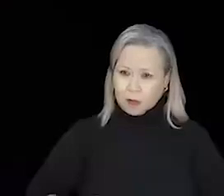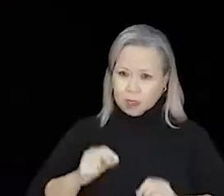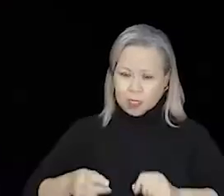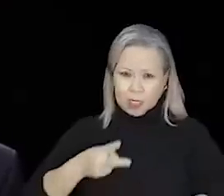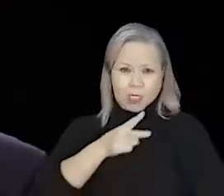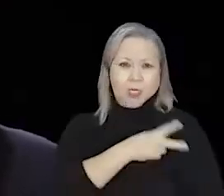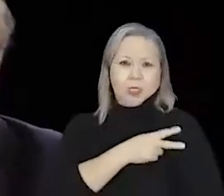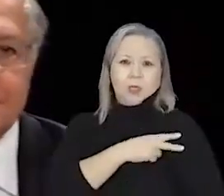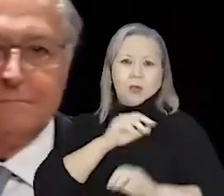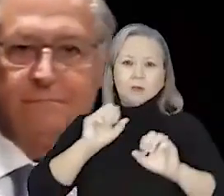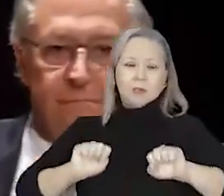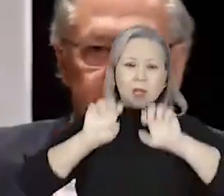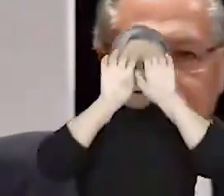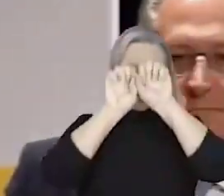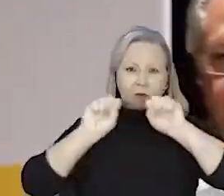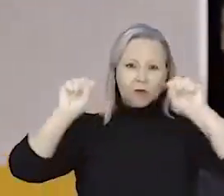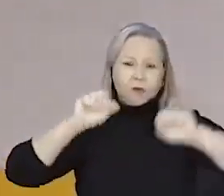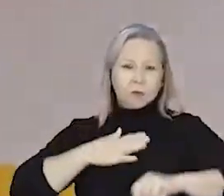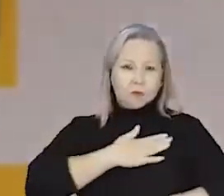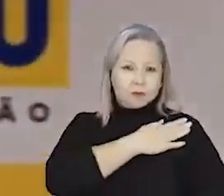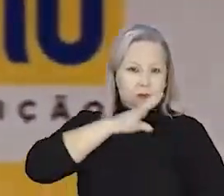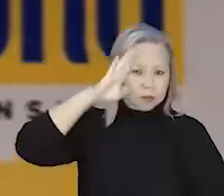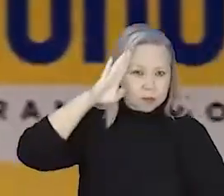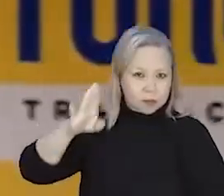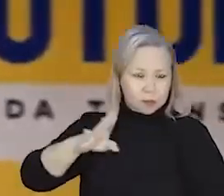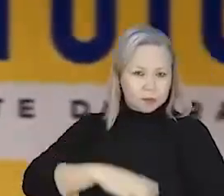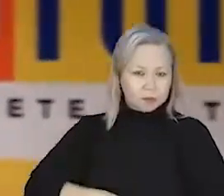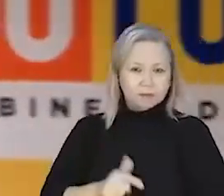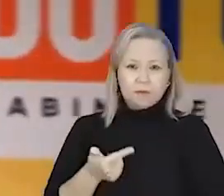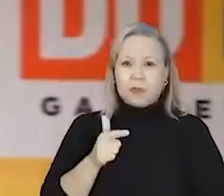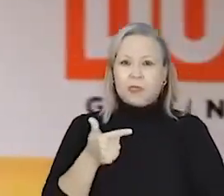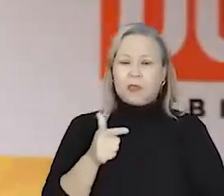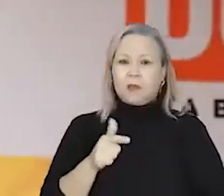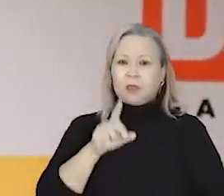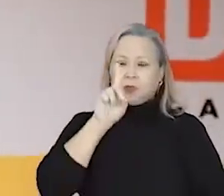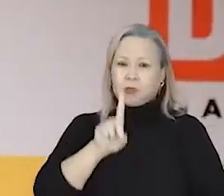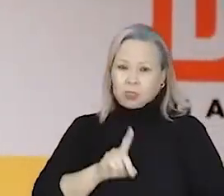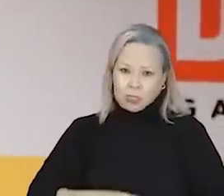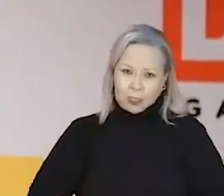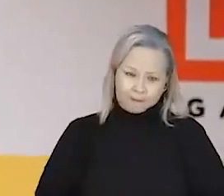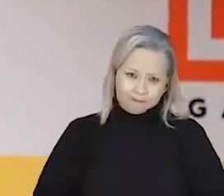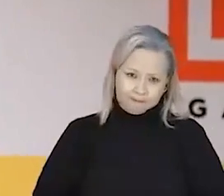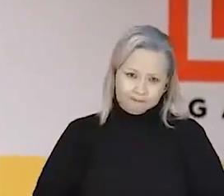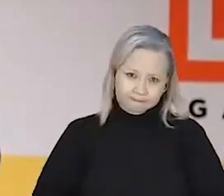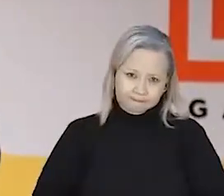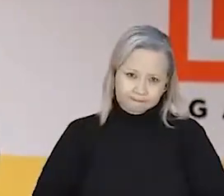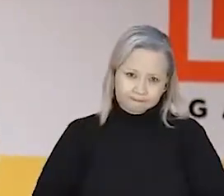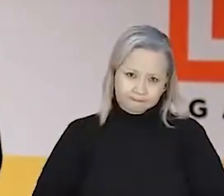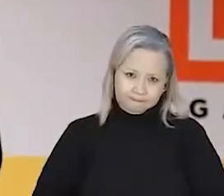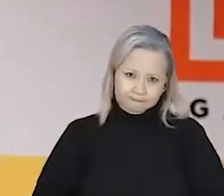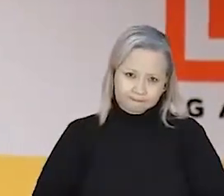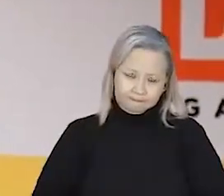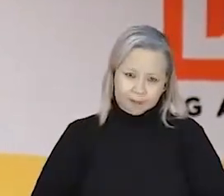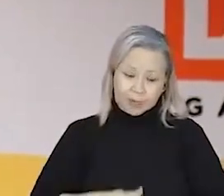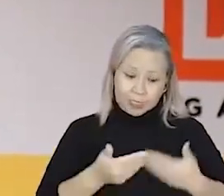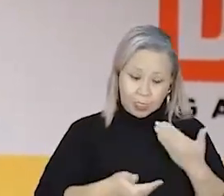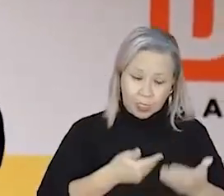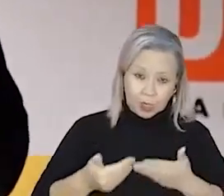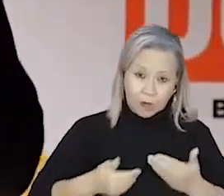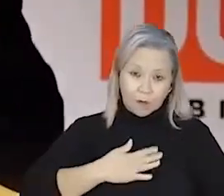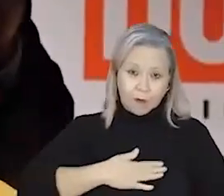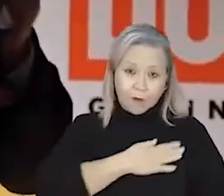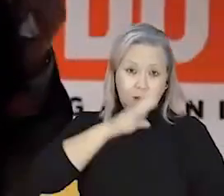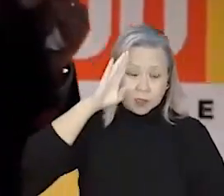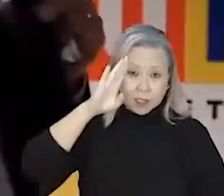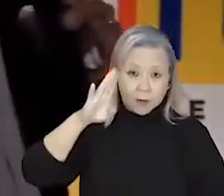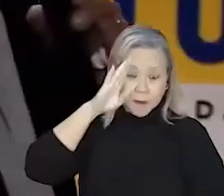chefe supremo das Forças Armadas, não tinha o direito de envolver as Forças Armadas a